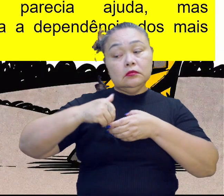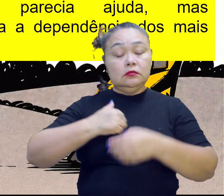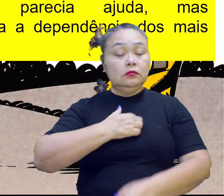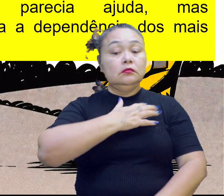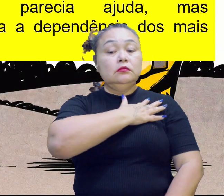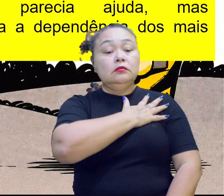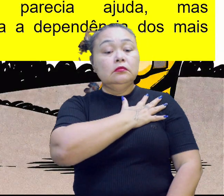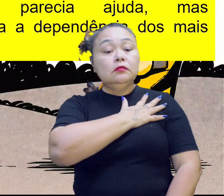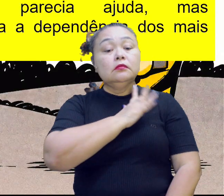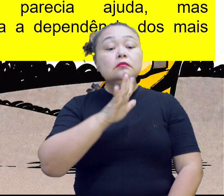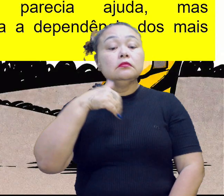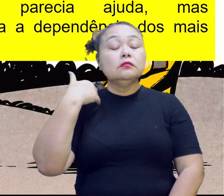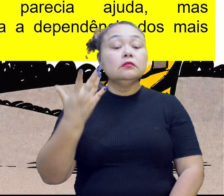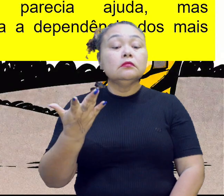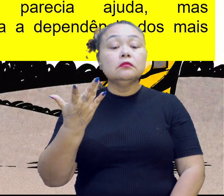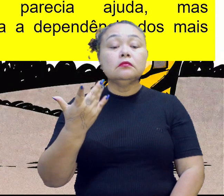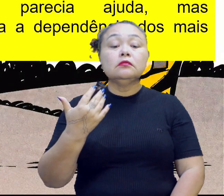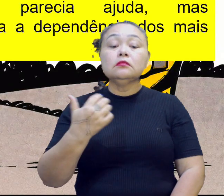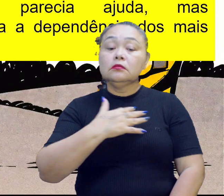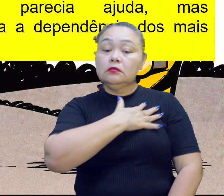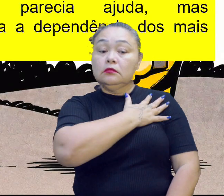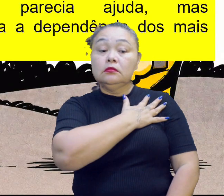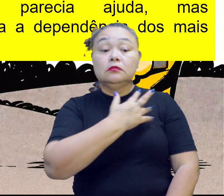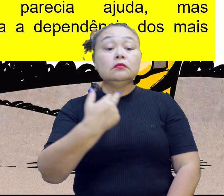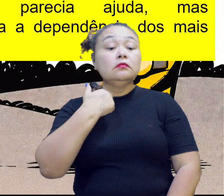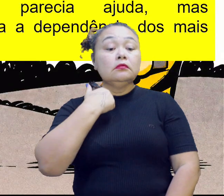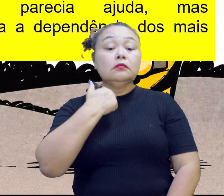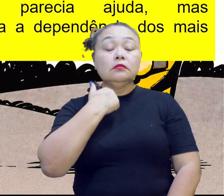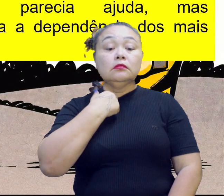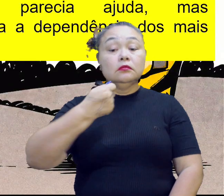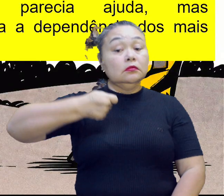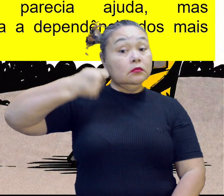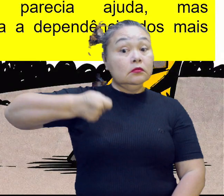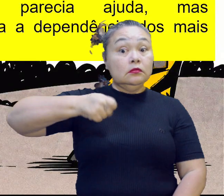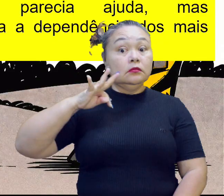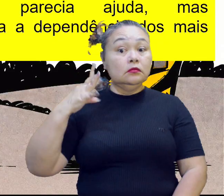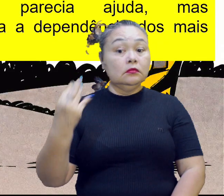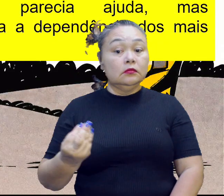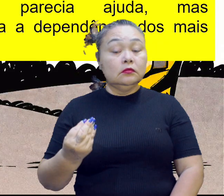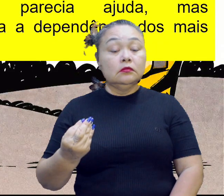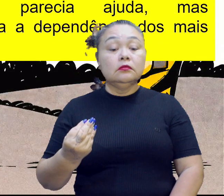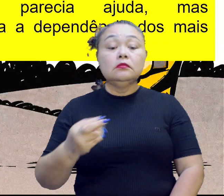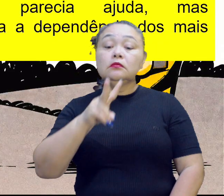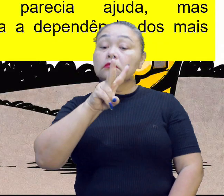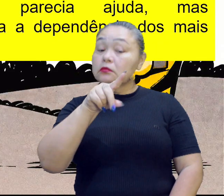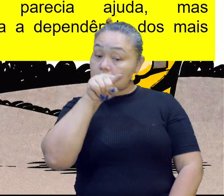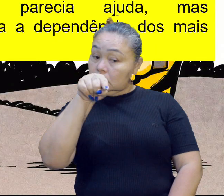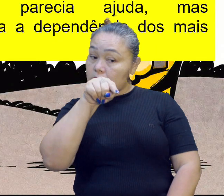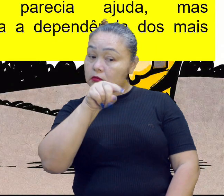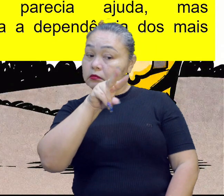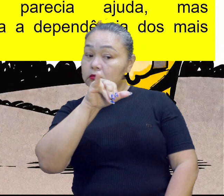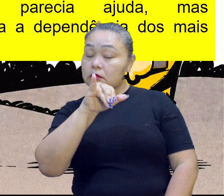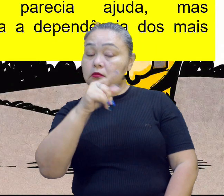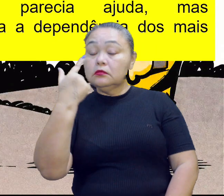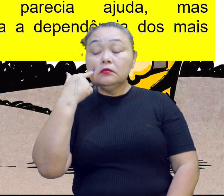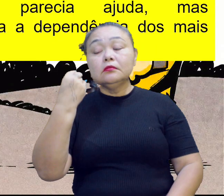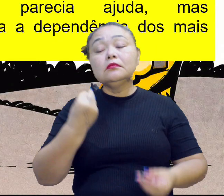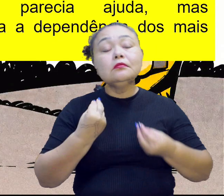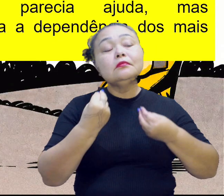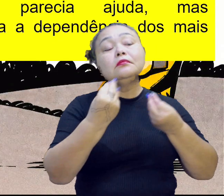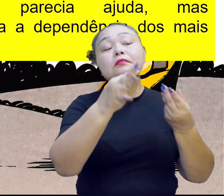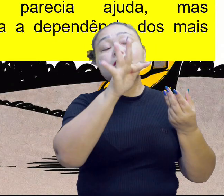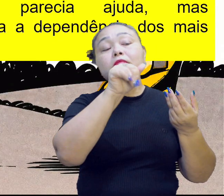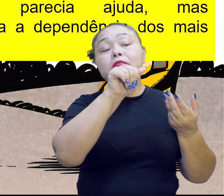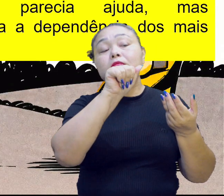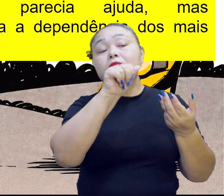coronel. E aí, quando o coronel ele não podia obrigar todo mundo, ele vai praticar favores,